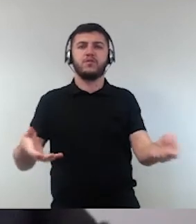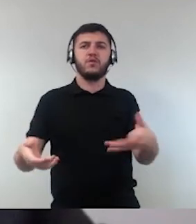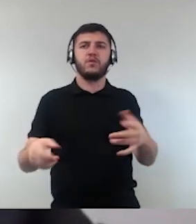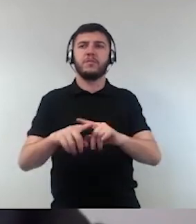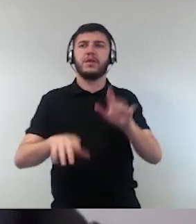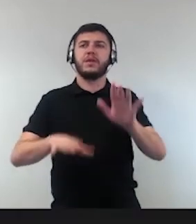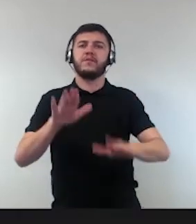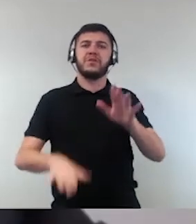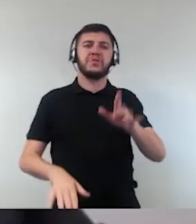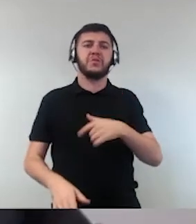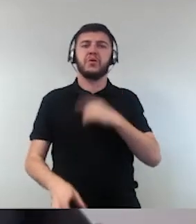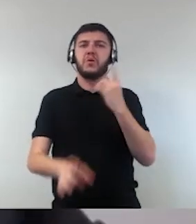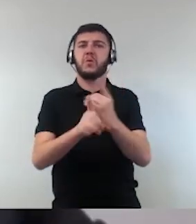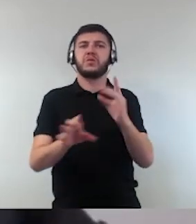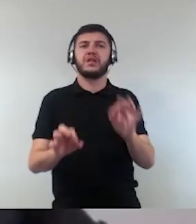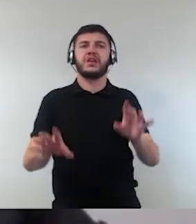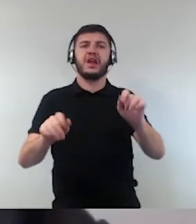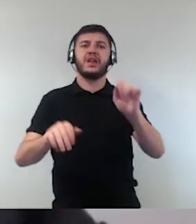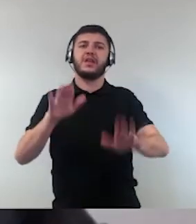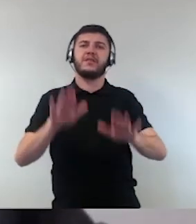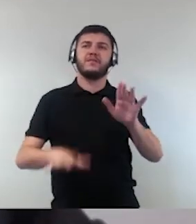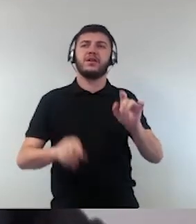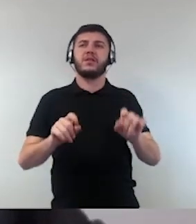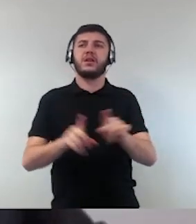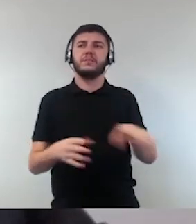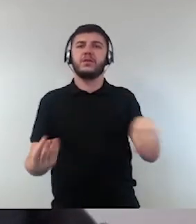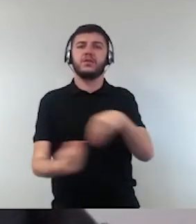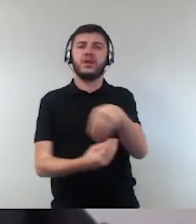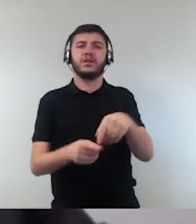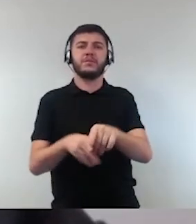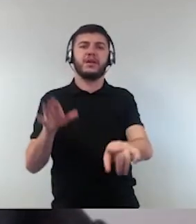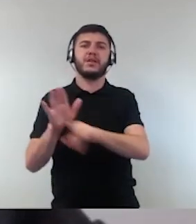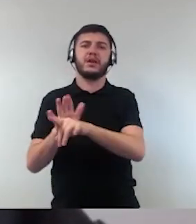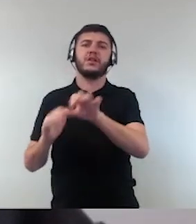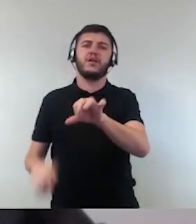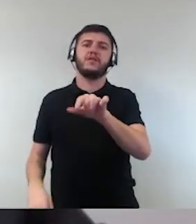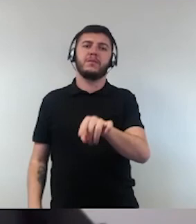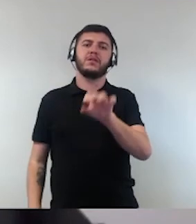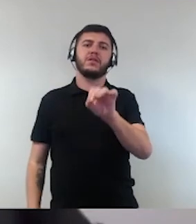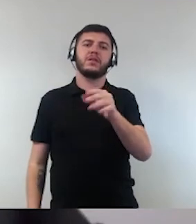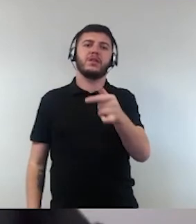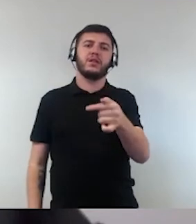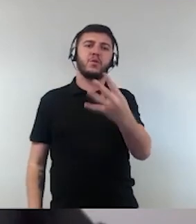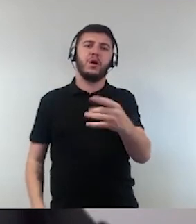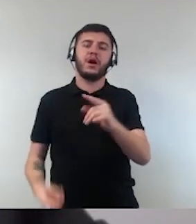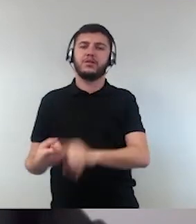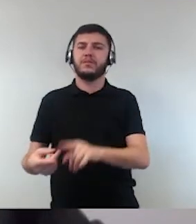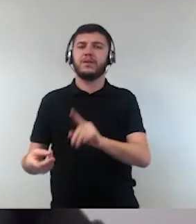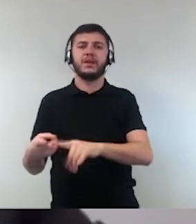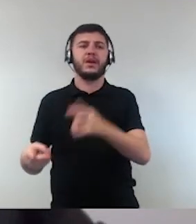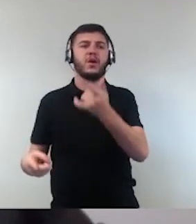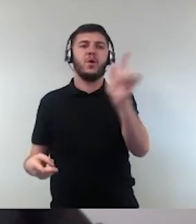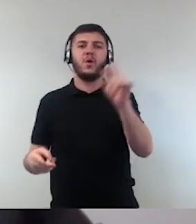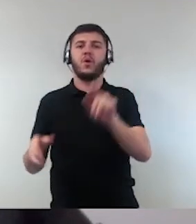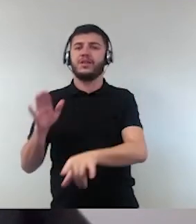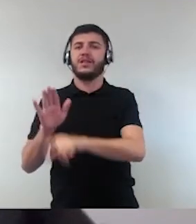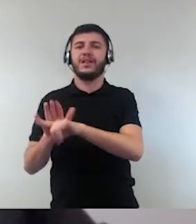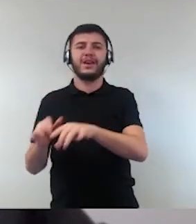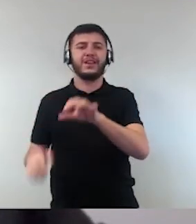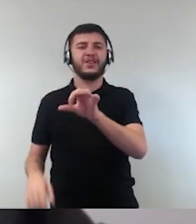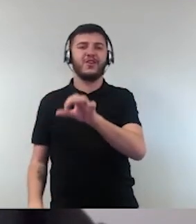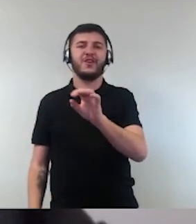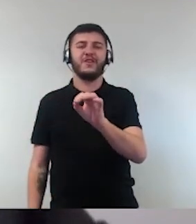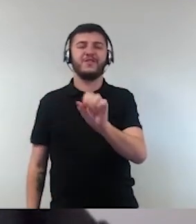encontra direito as coisas, estão um pouco misturado. Tem a Lei 9.074, 9427, 96, 9648,